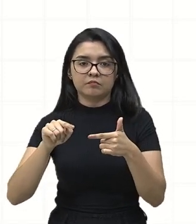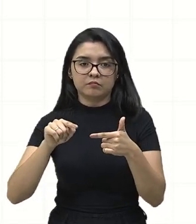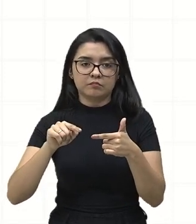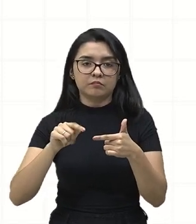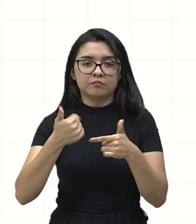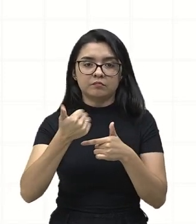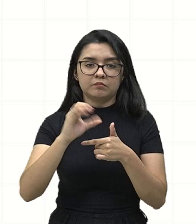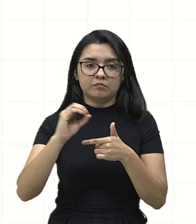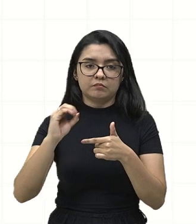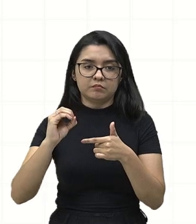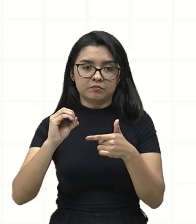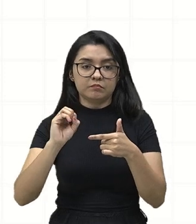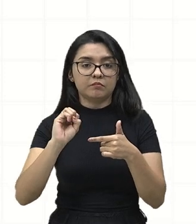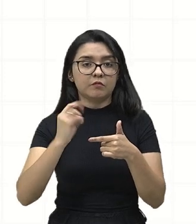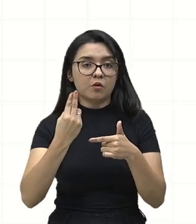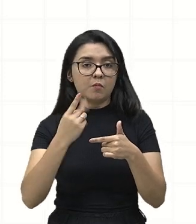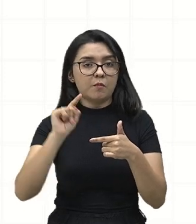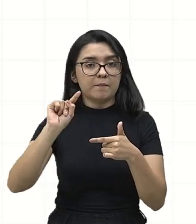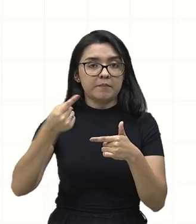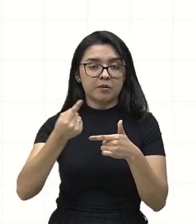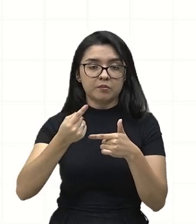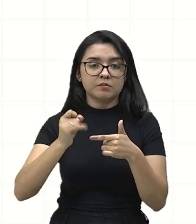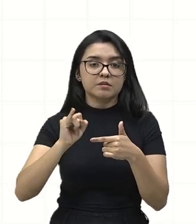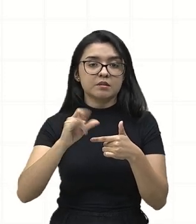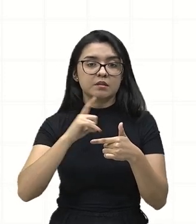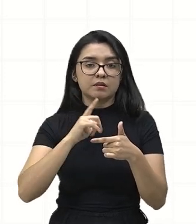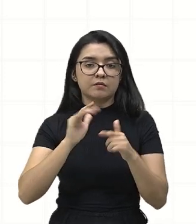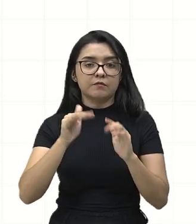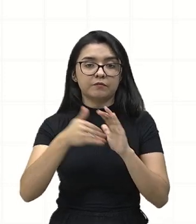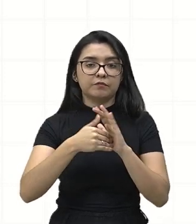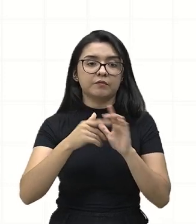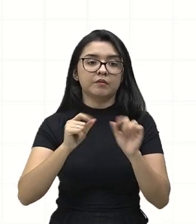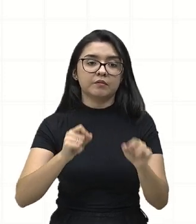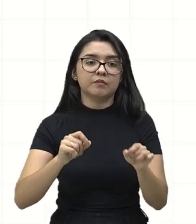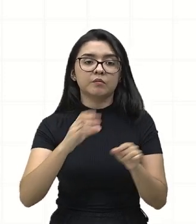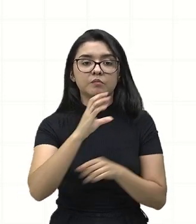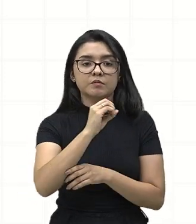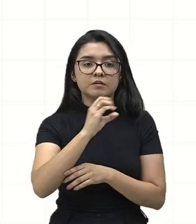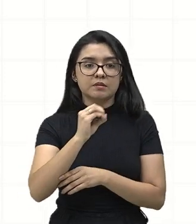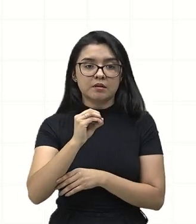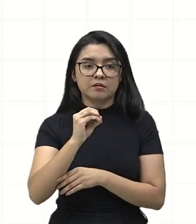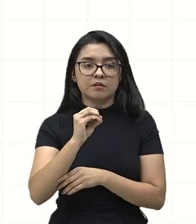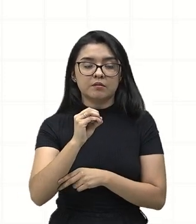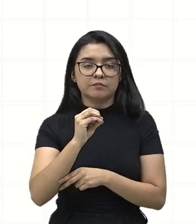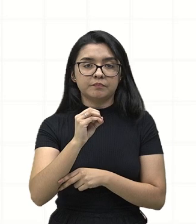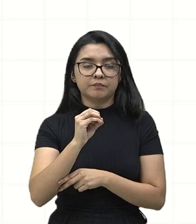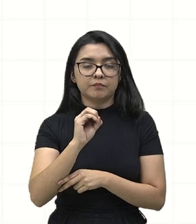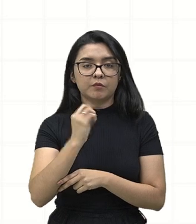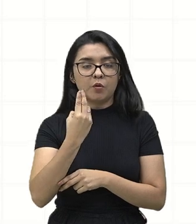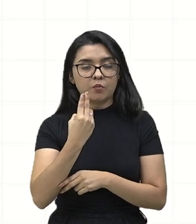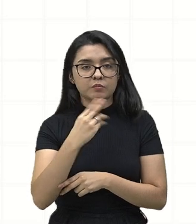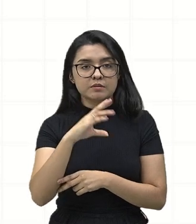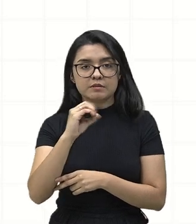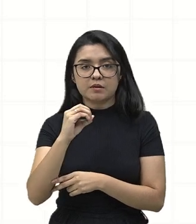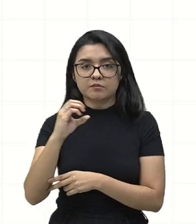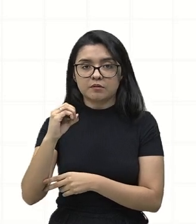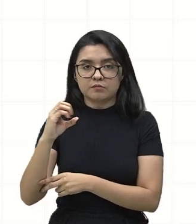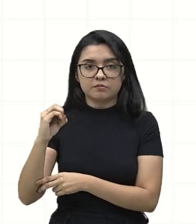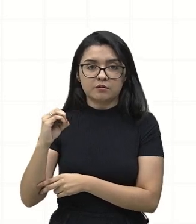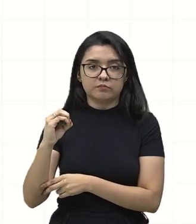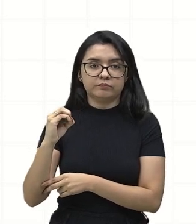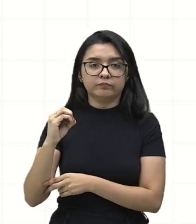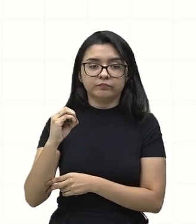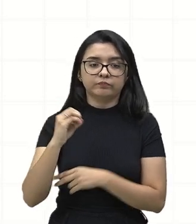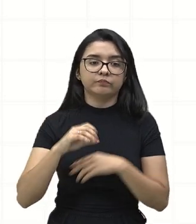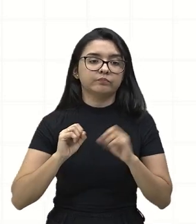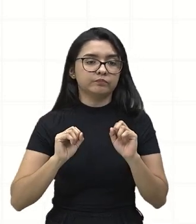por 100 ou por 1.000 se terminar, respectivamente, em 00 ou